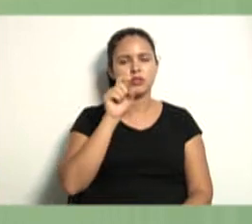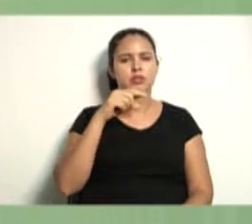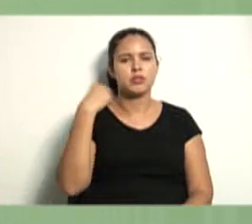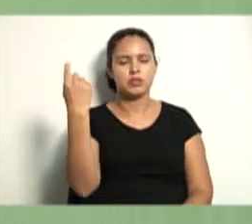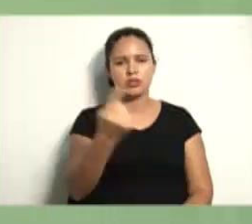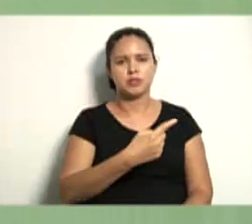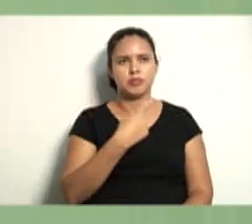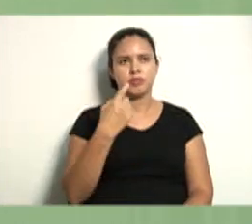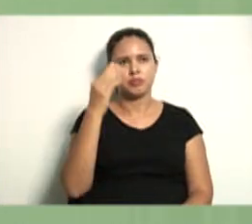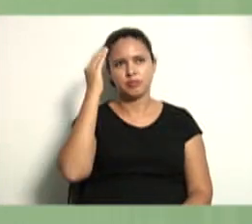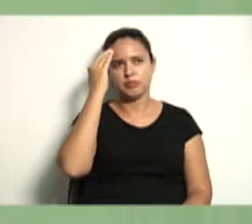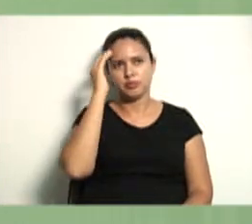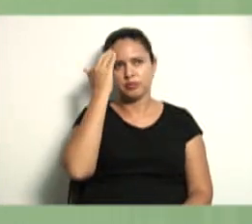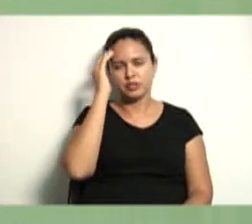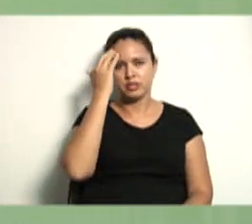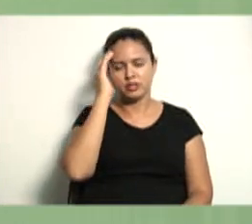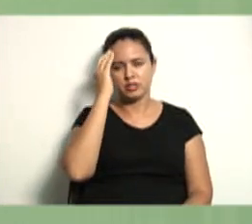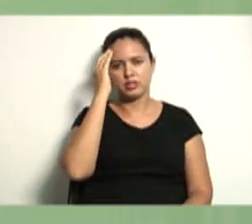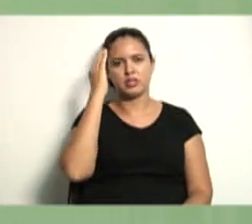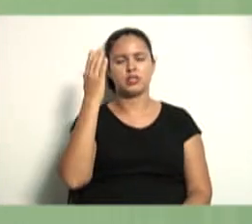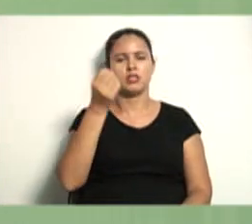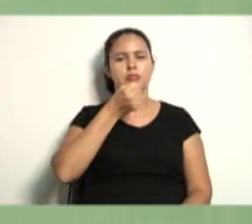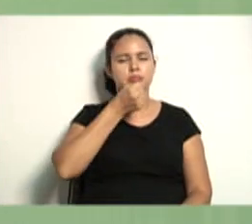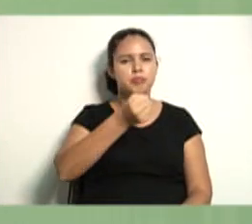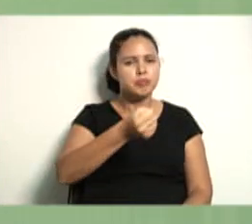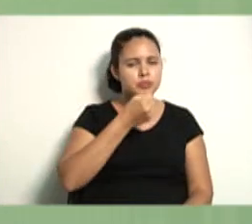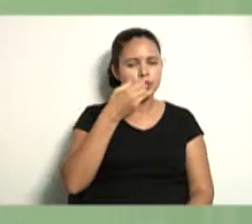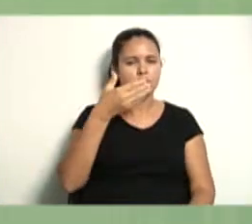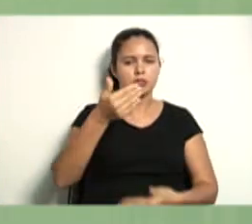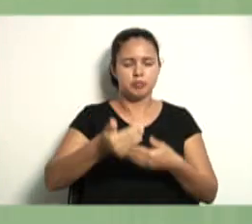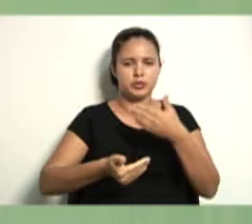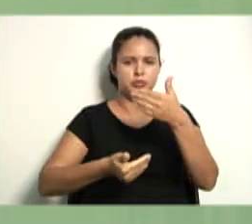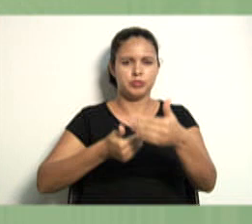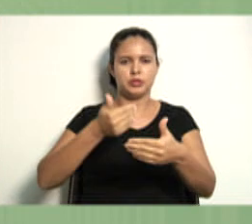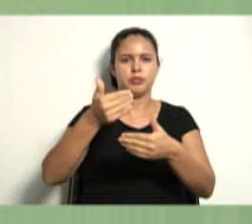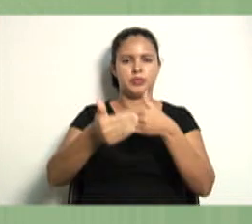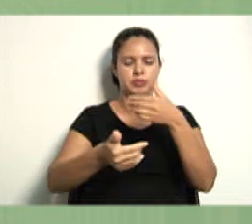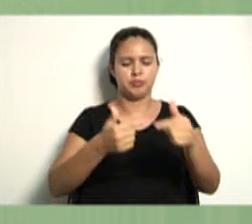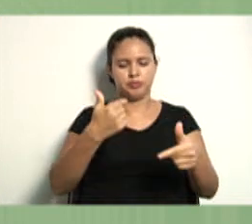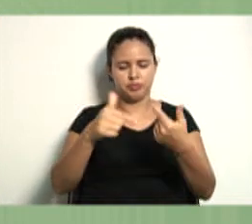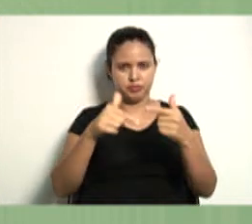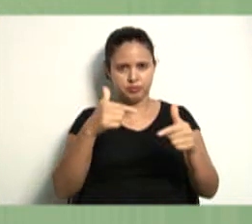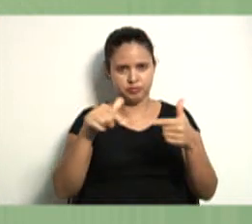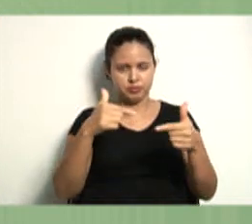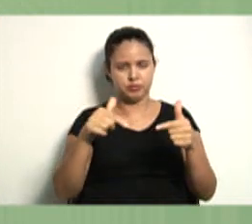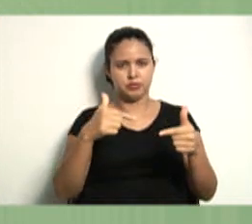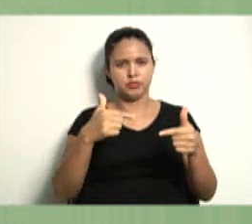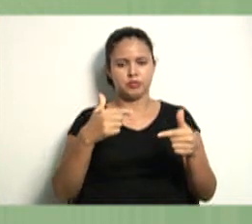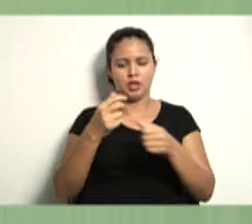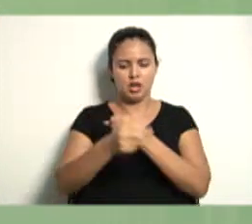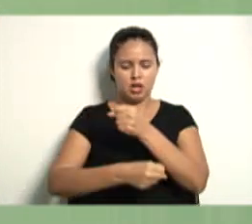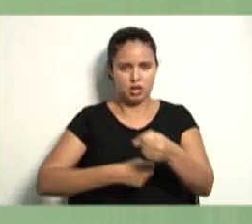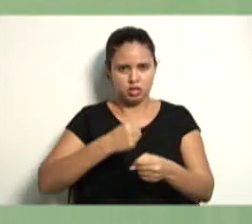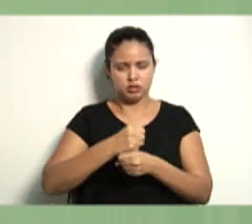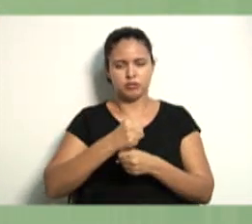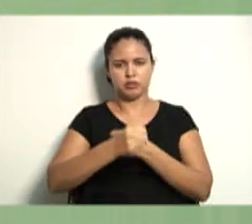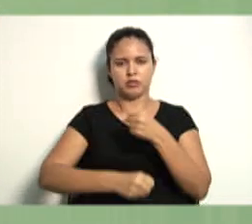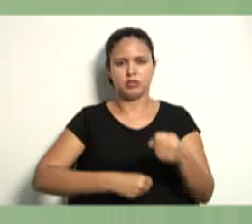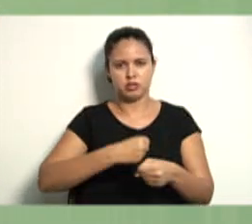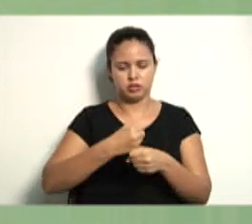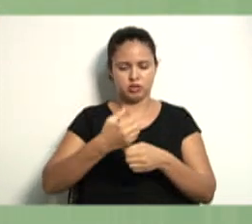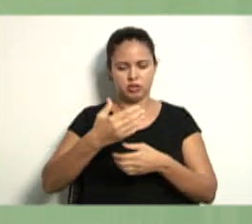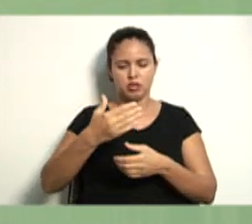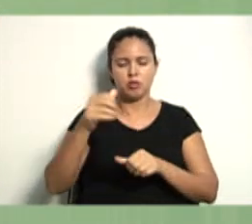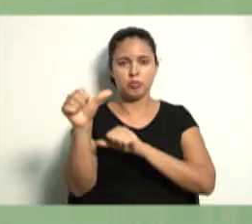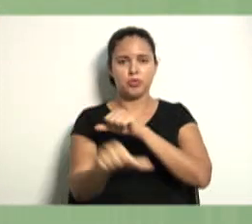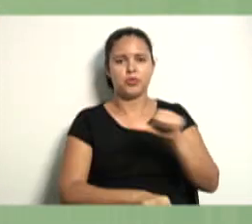possam compreender mais ainda as transformações que o trabalho teve no decorrer do tempo. Tá aqui, tá lá